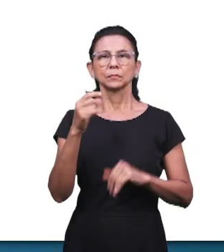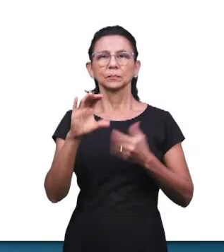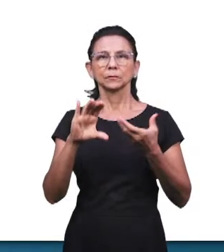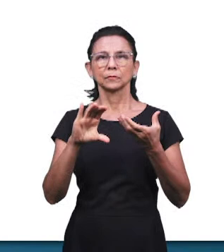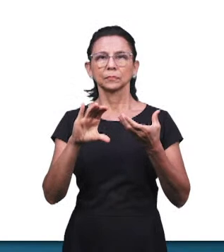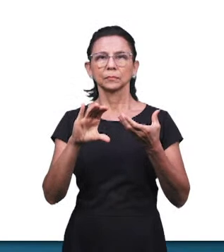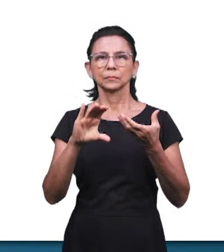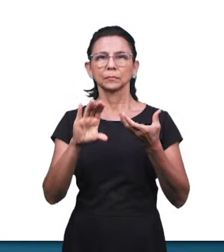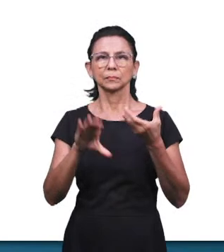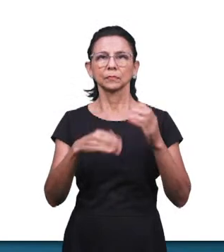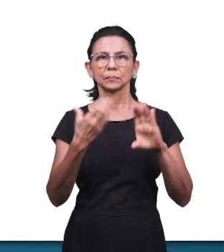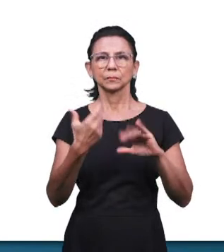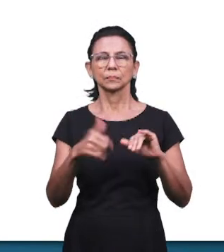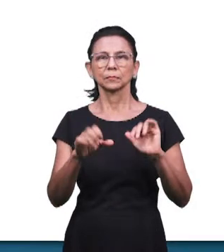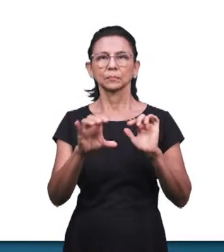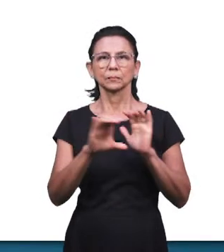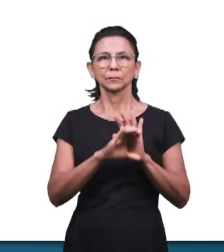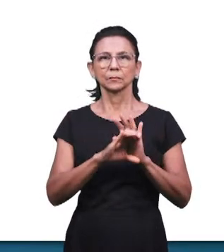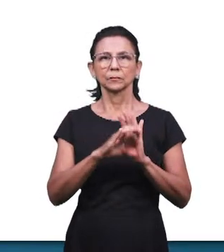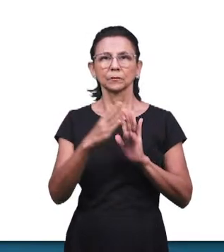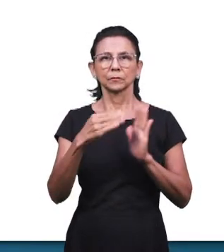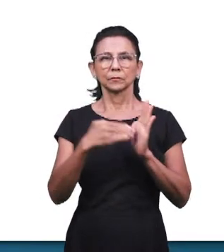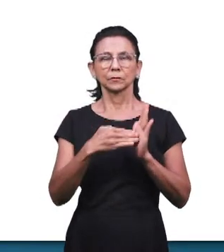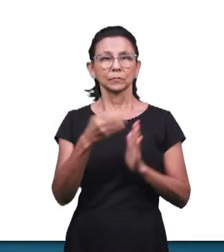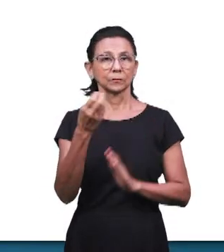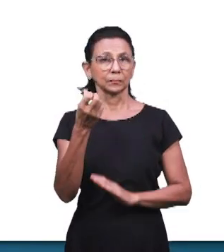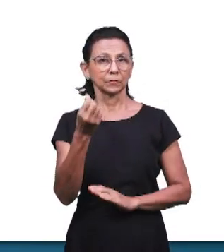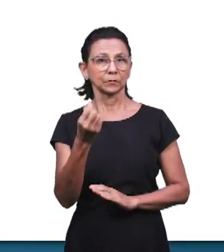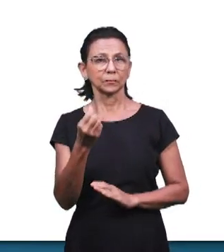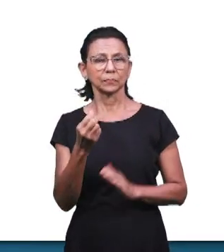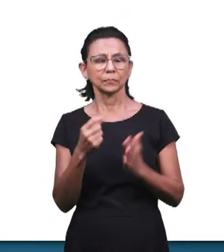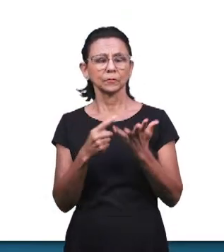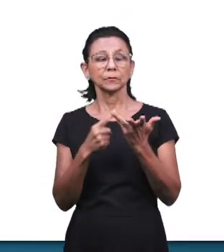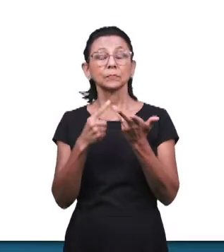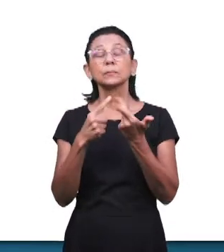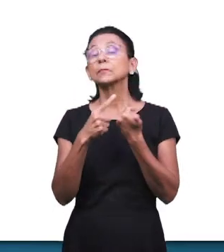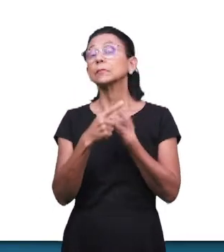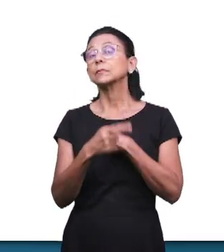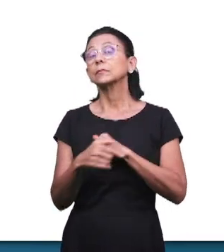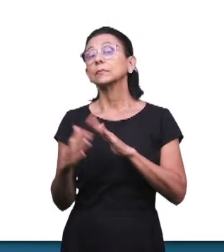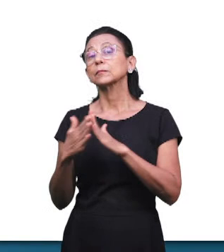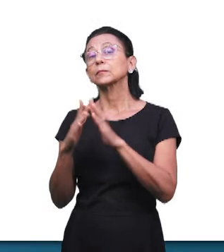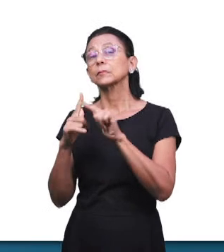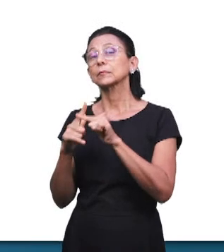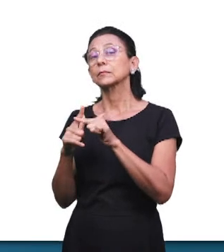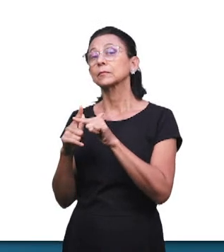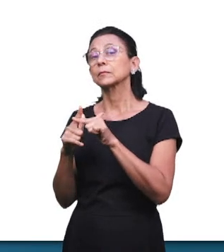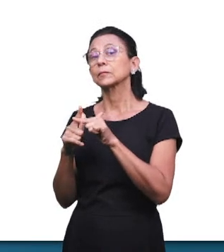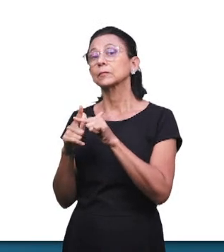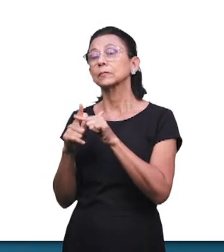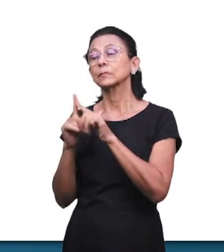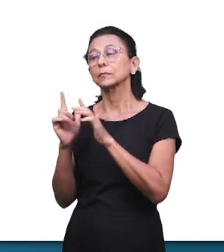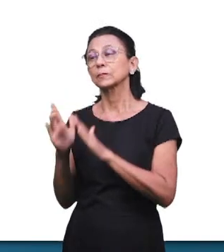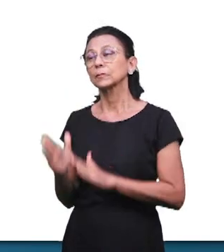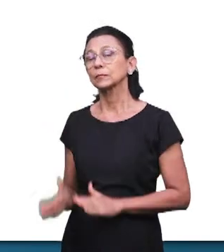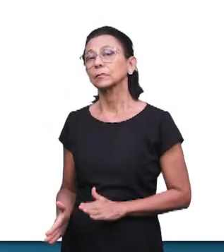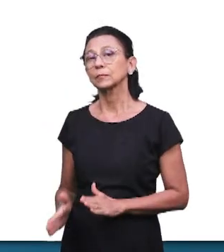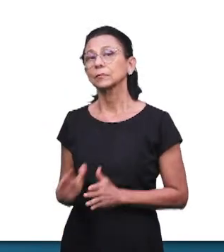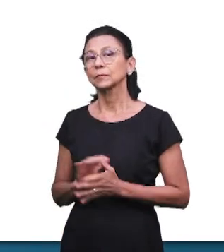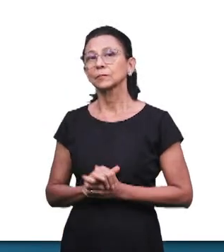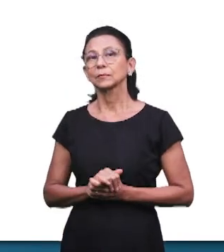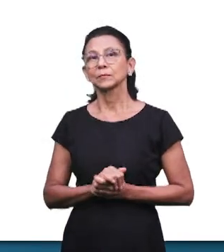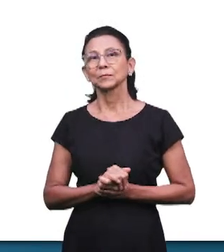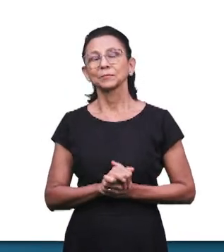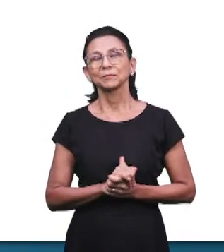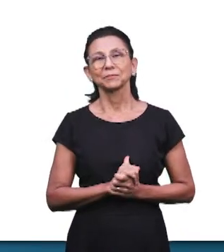Cantares capítulos 4 a 6, quantas vezes a igreja fiel é descrita pelo noivo